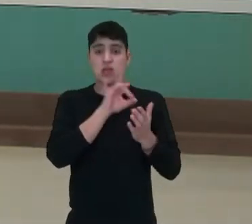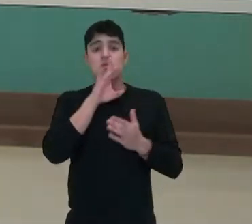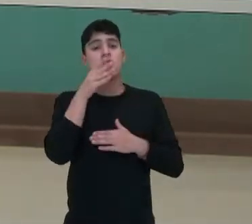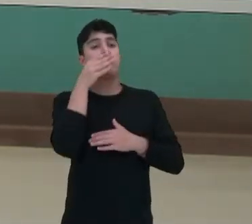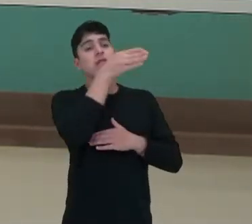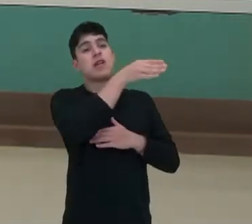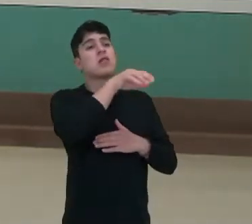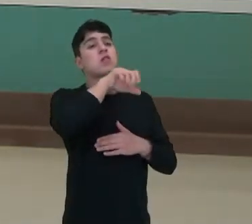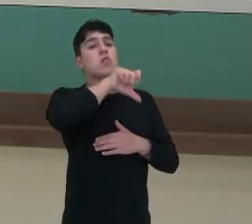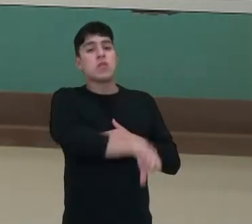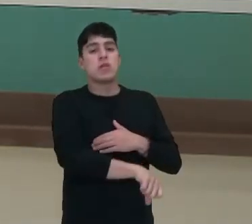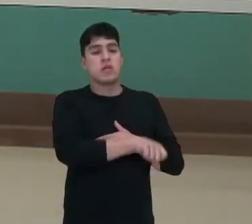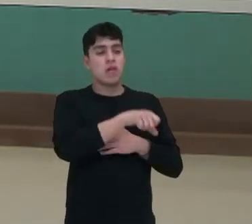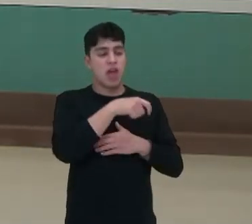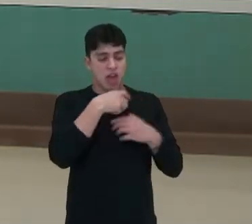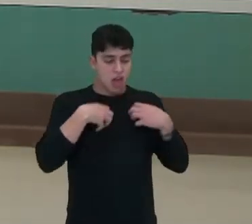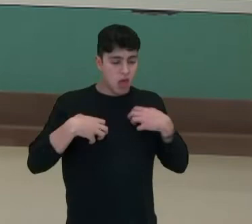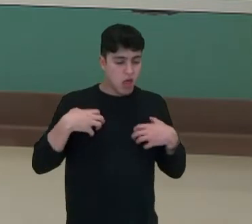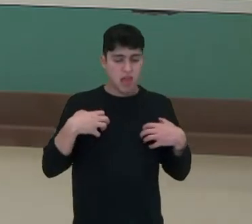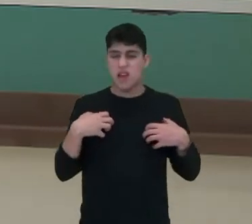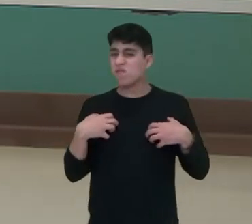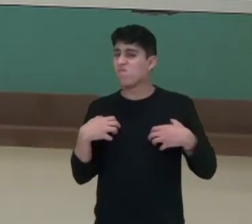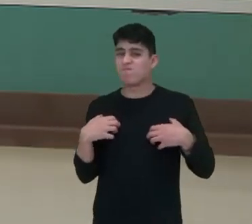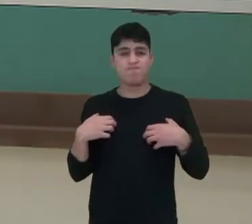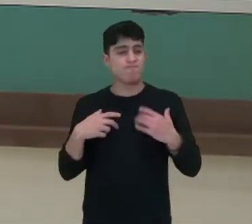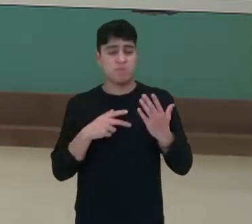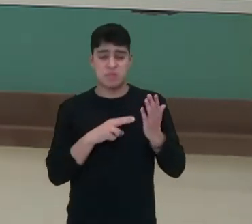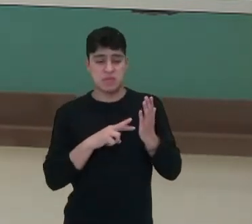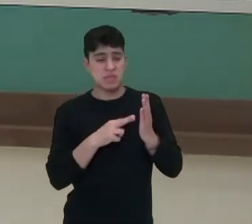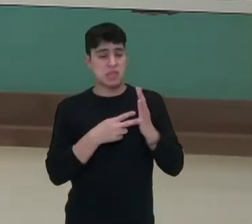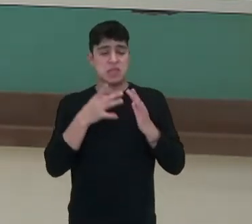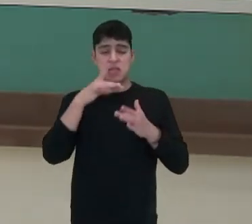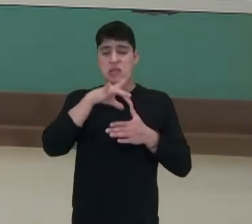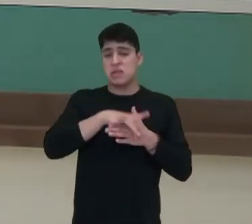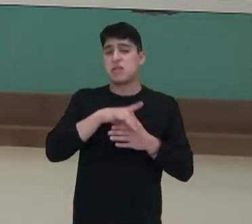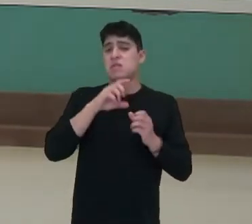mal, pode ser que essa doença já tenha avançado muito